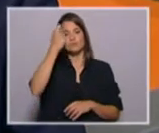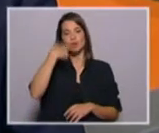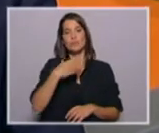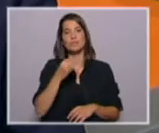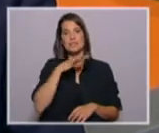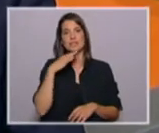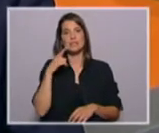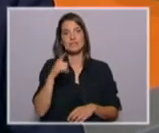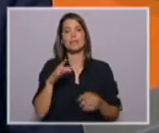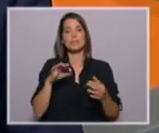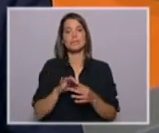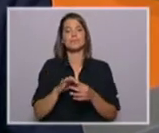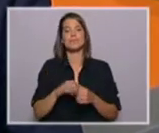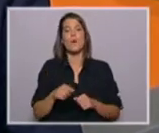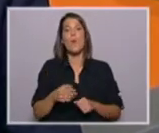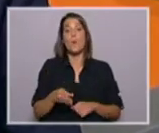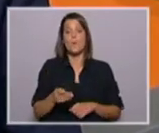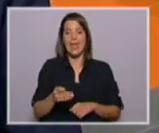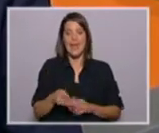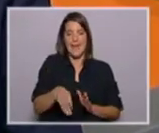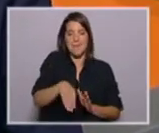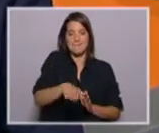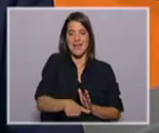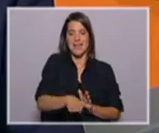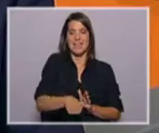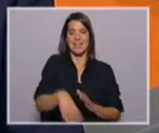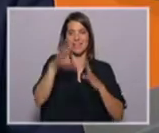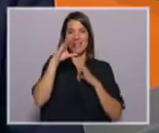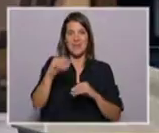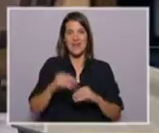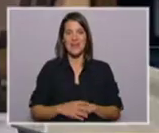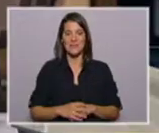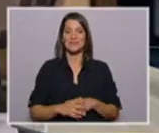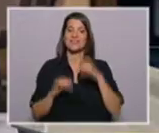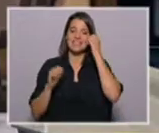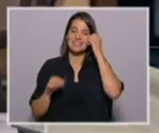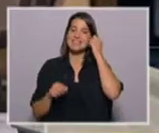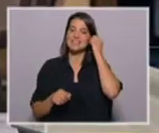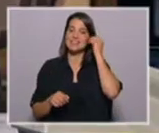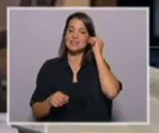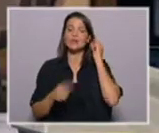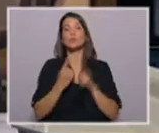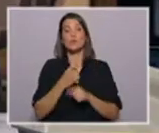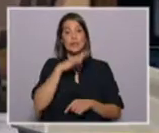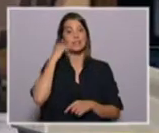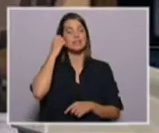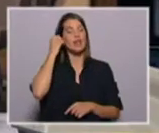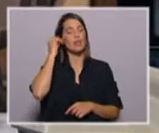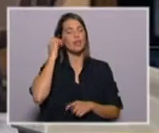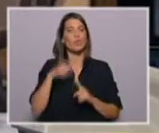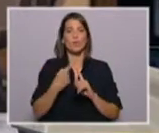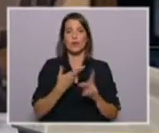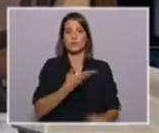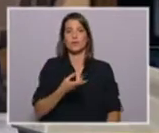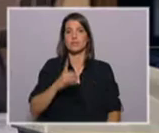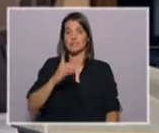sobre o primeiro pé naquela poeira da Lua, não é? Sim, não deixa de ser curioso que em 69